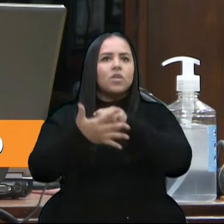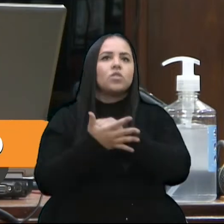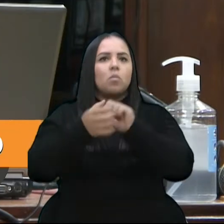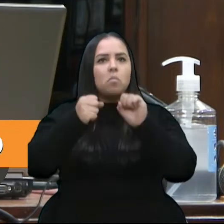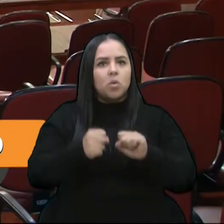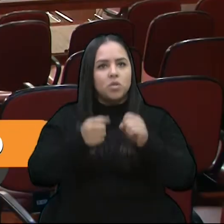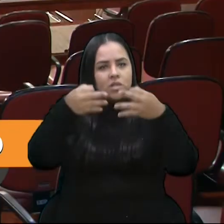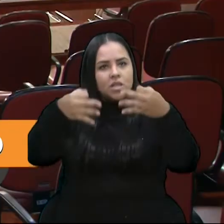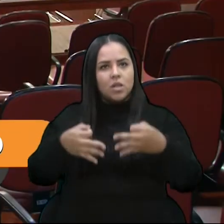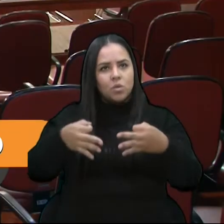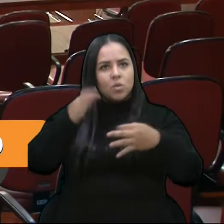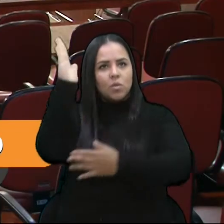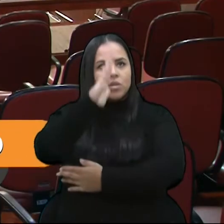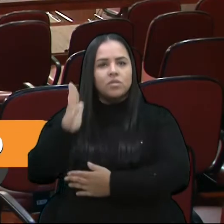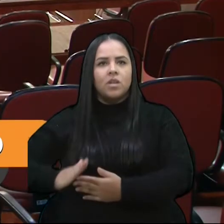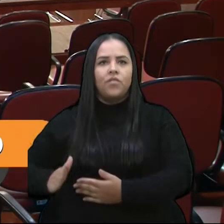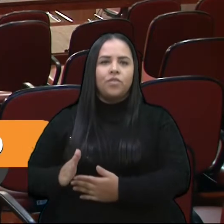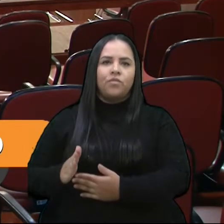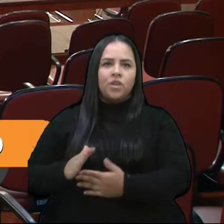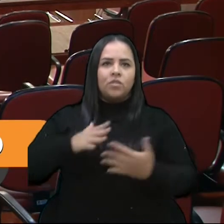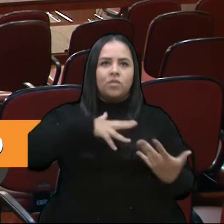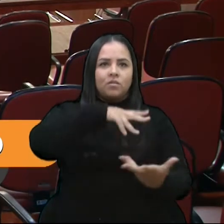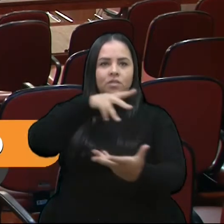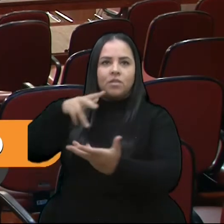mundo? Para o Floriano.